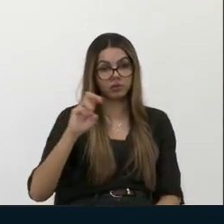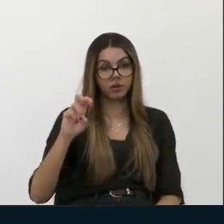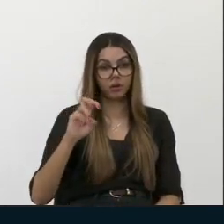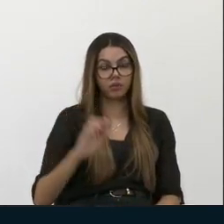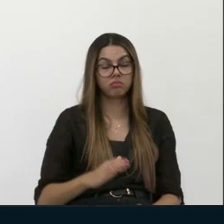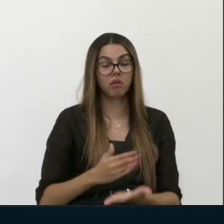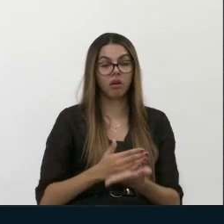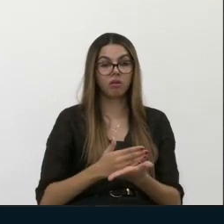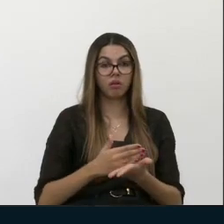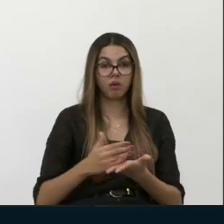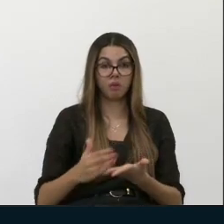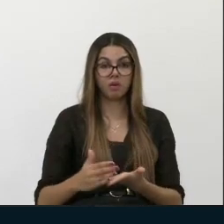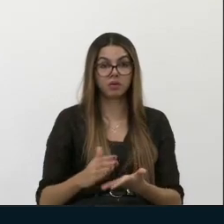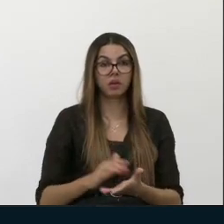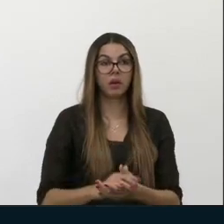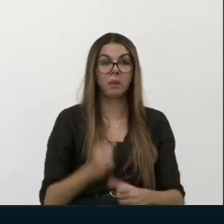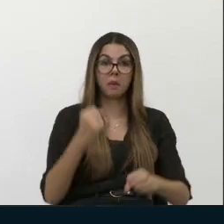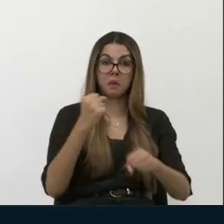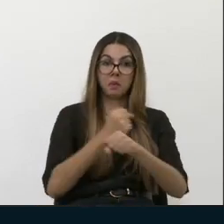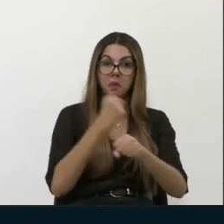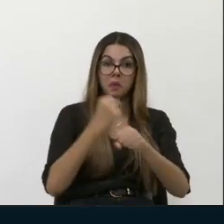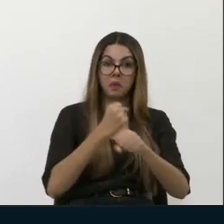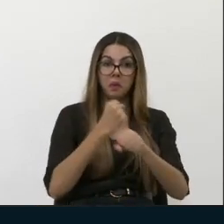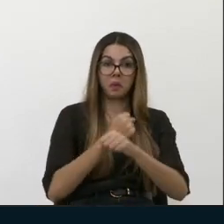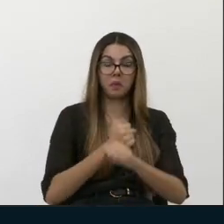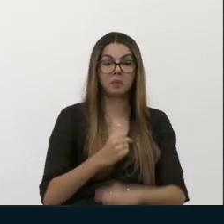uma obra do governo federal.